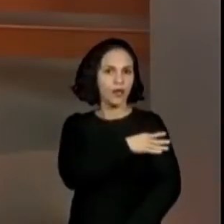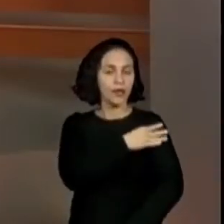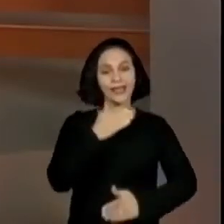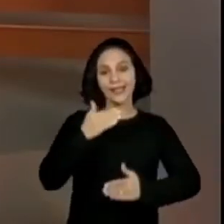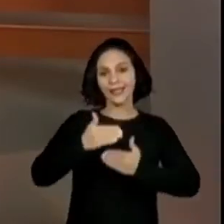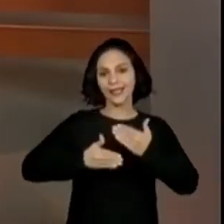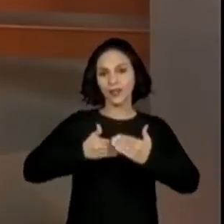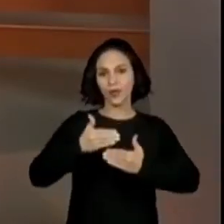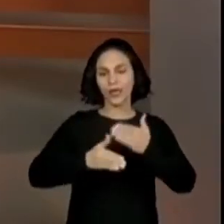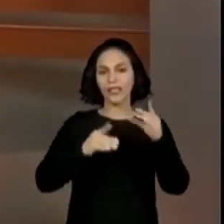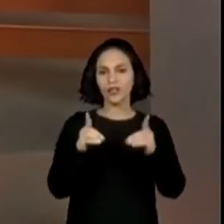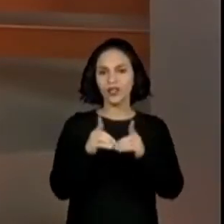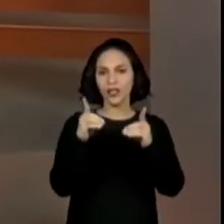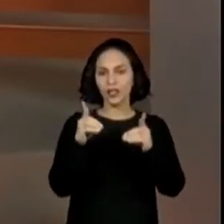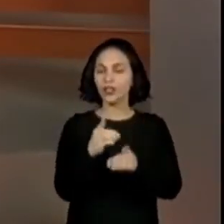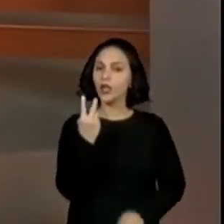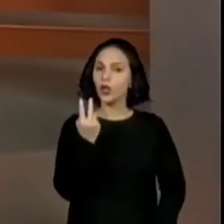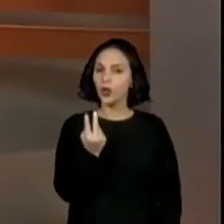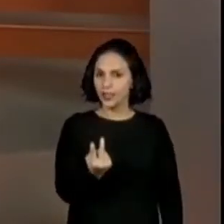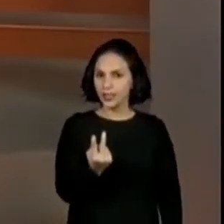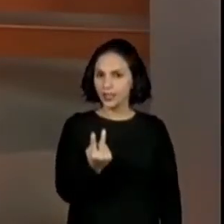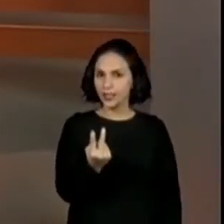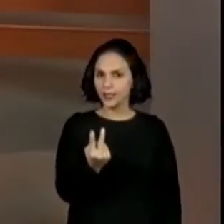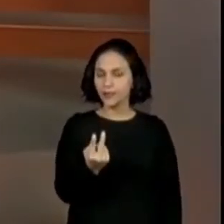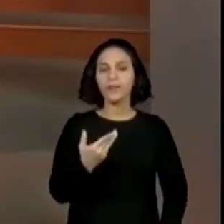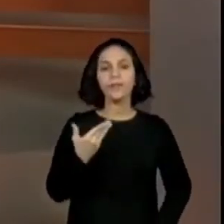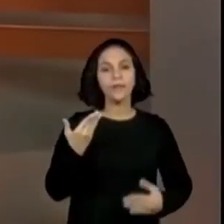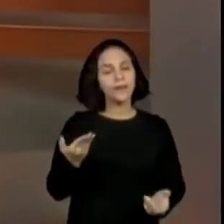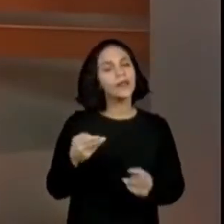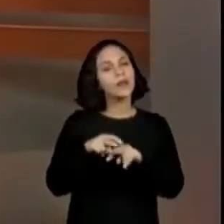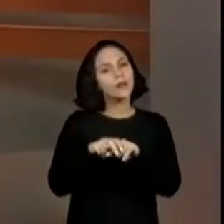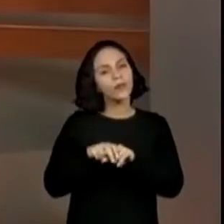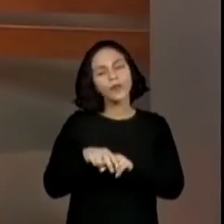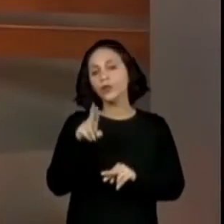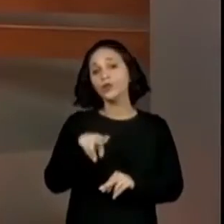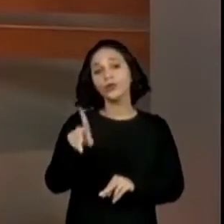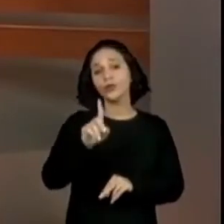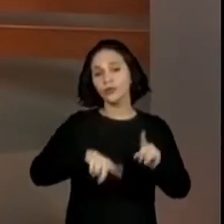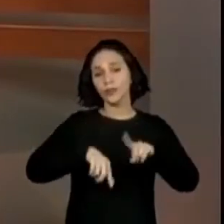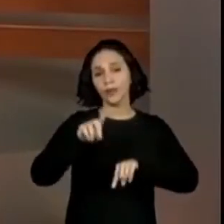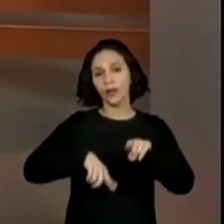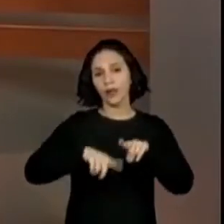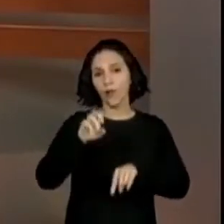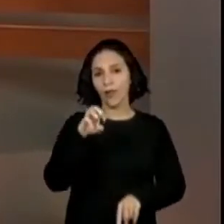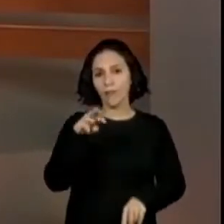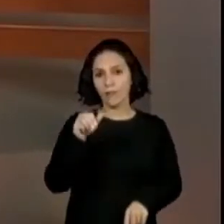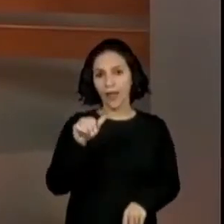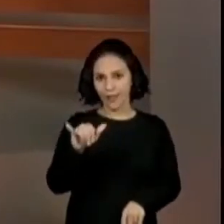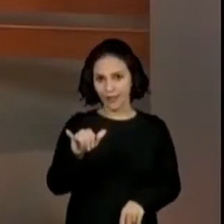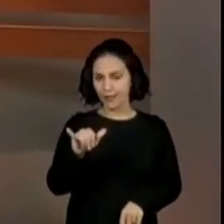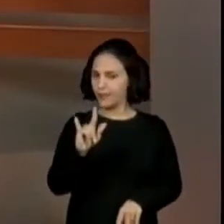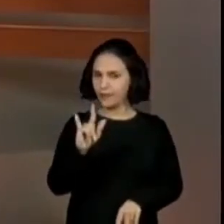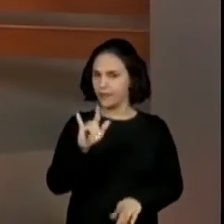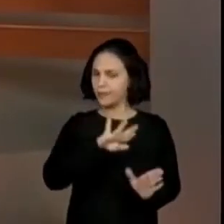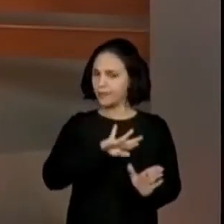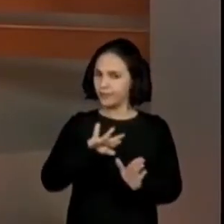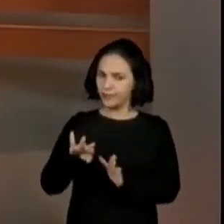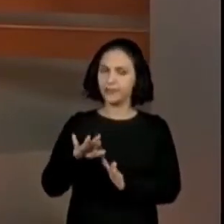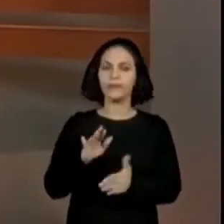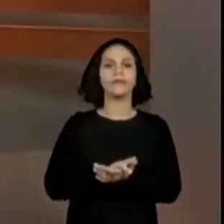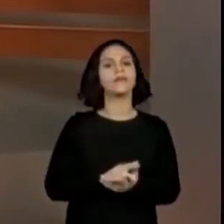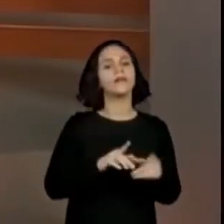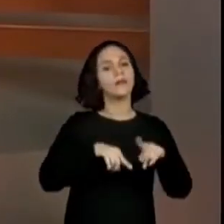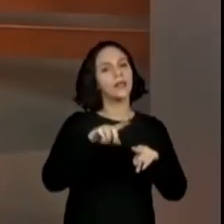sequência dois Ok então é por isso que nós não não estamos utilizando o emai estamos utilizando um outro